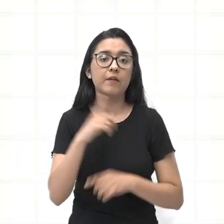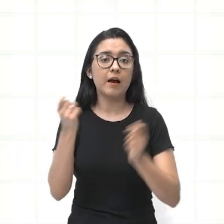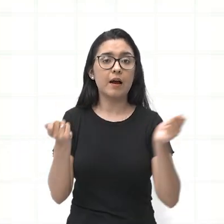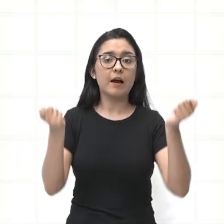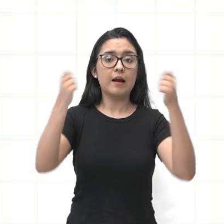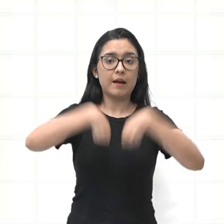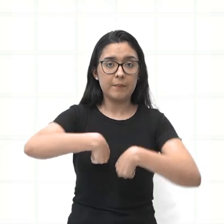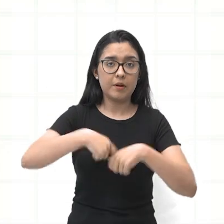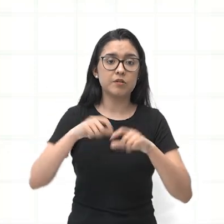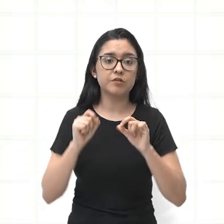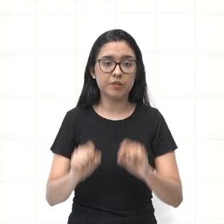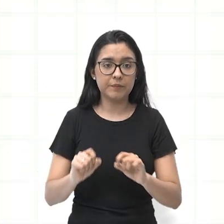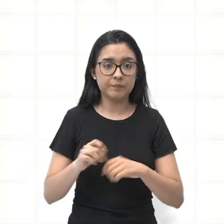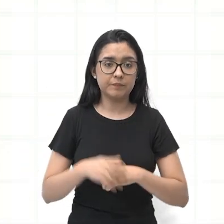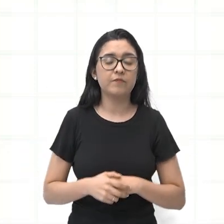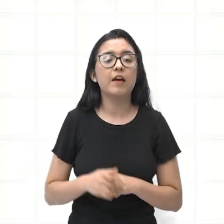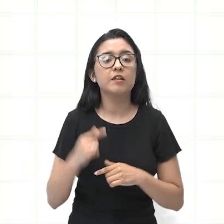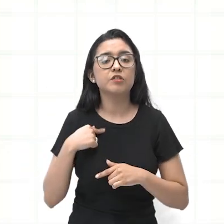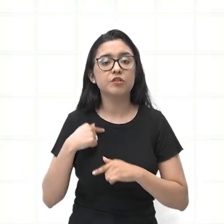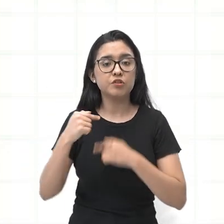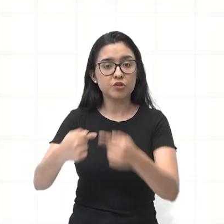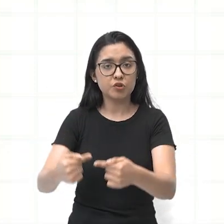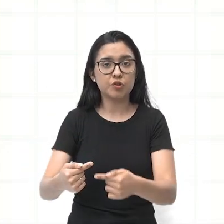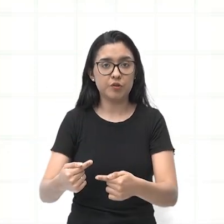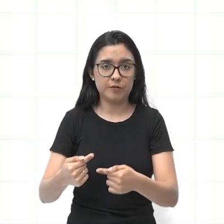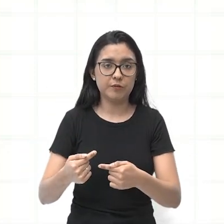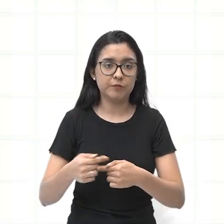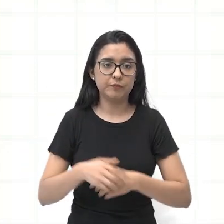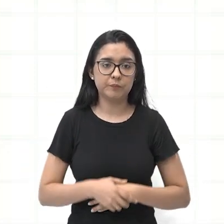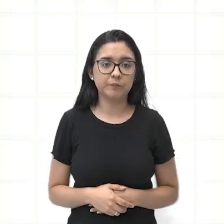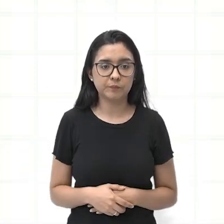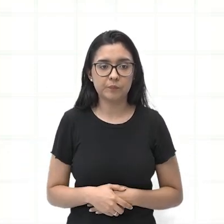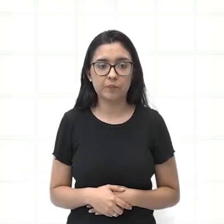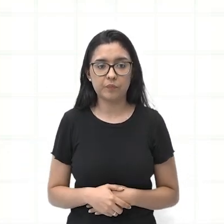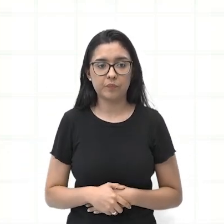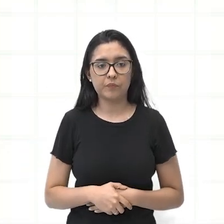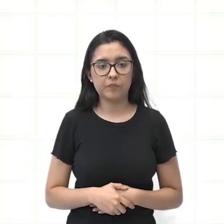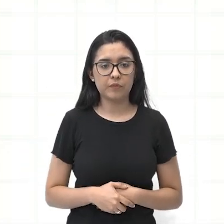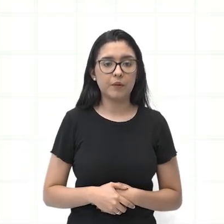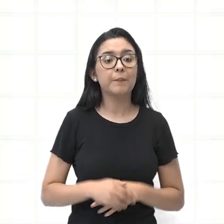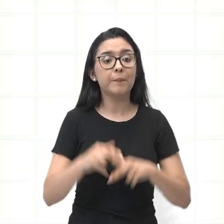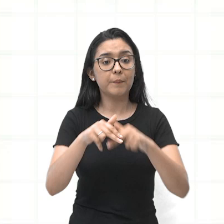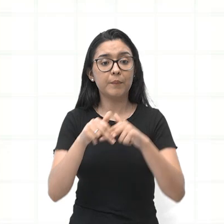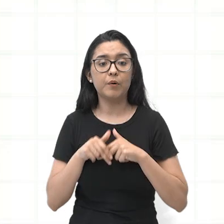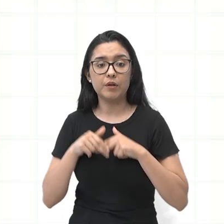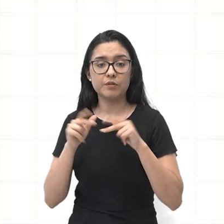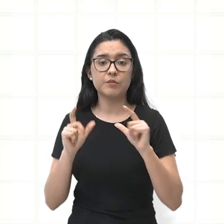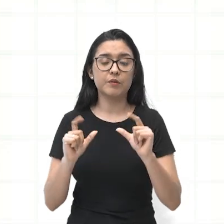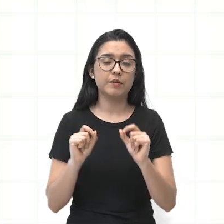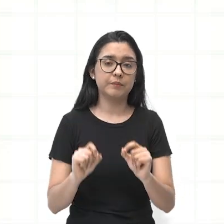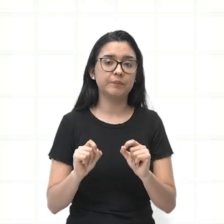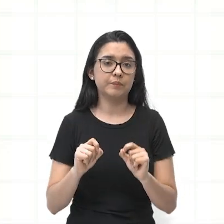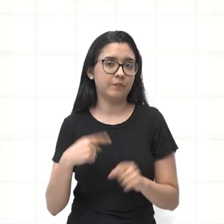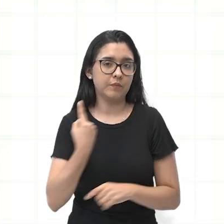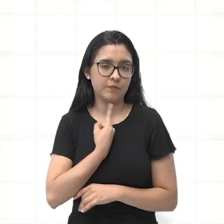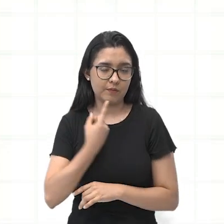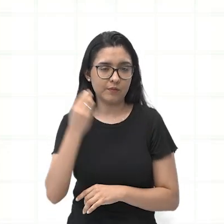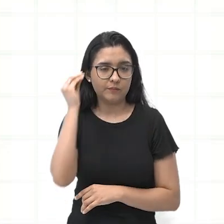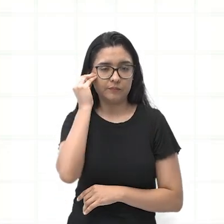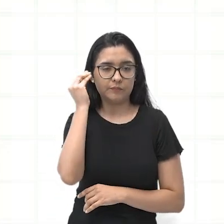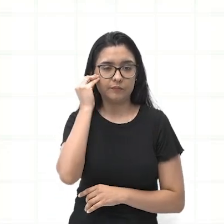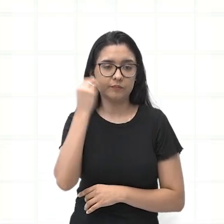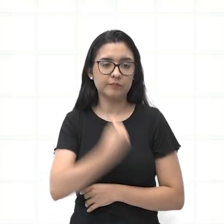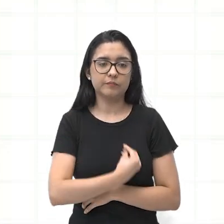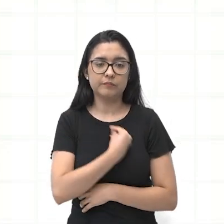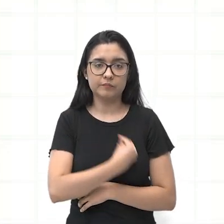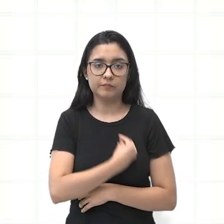capaz de cruzar, né, e produzir descendência fértil. Então, por isso que a gente diz que um ser vivo é